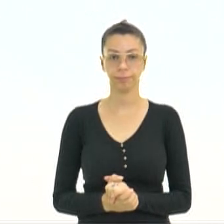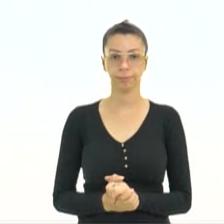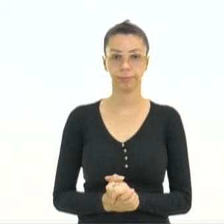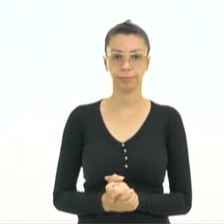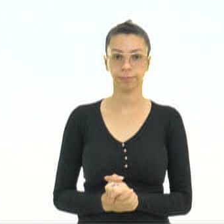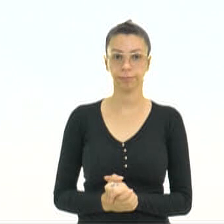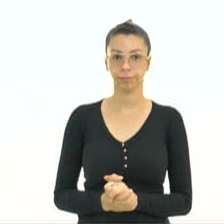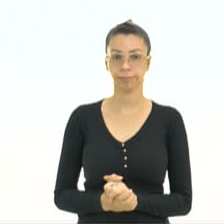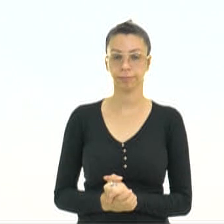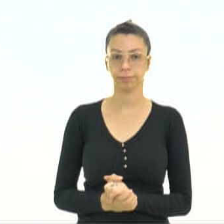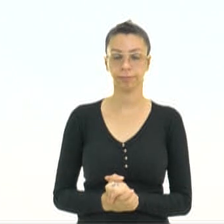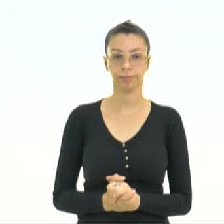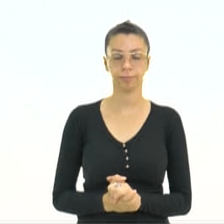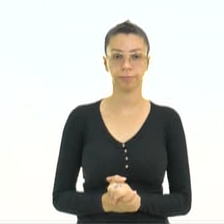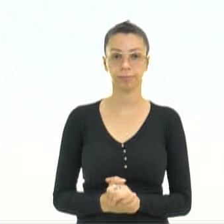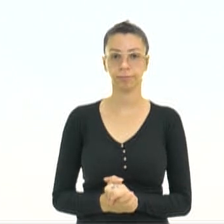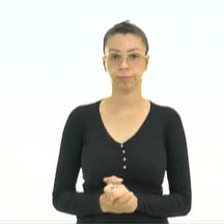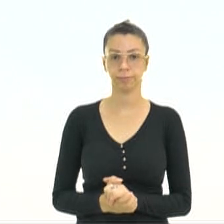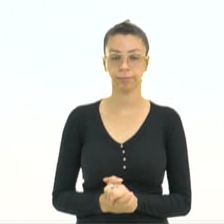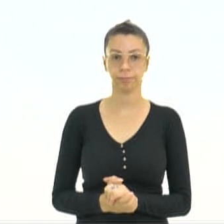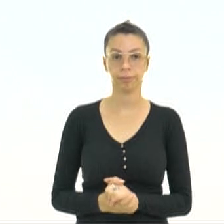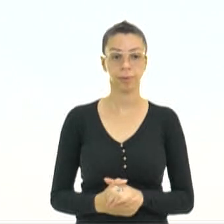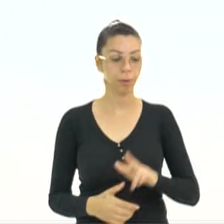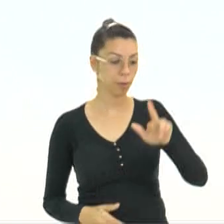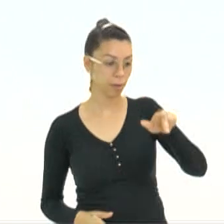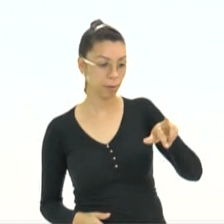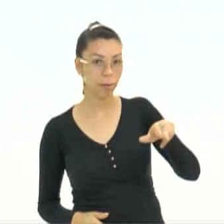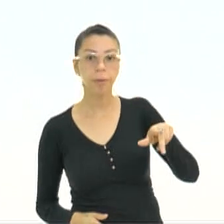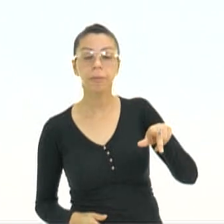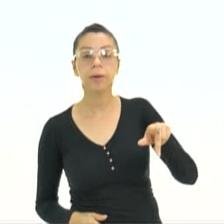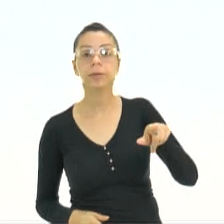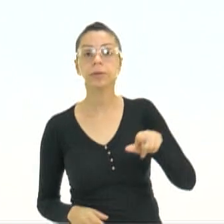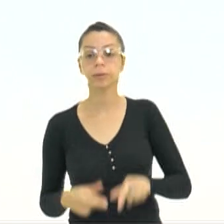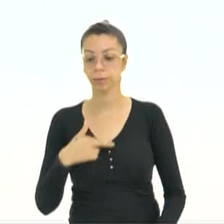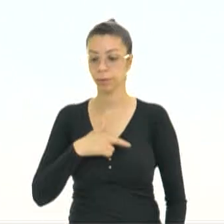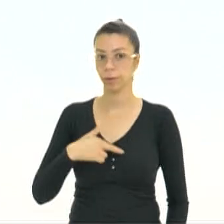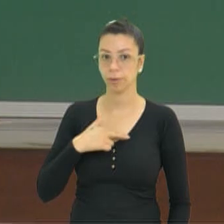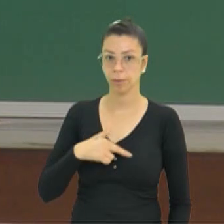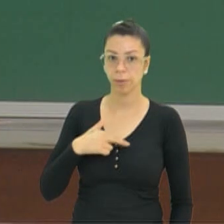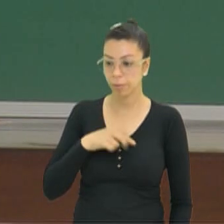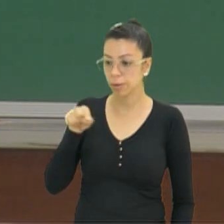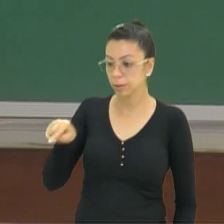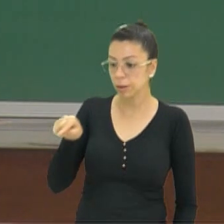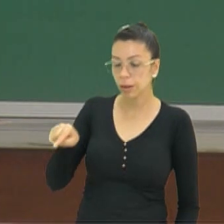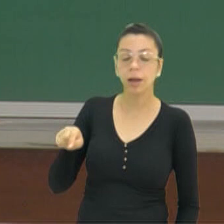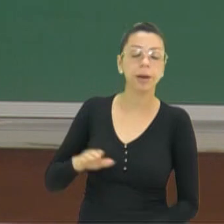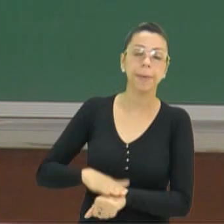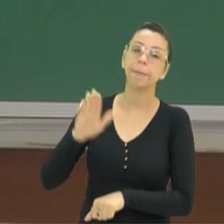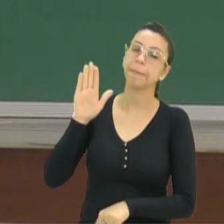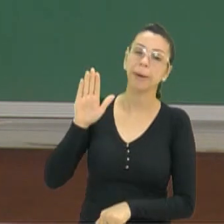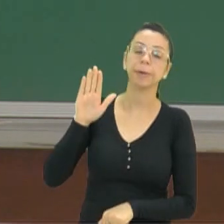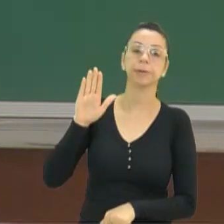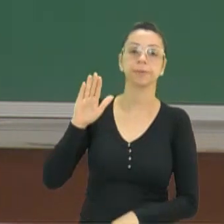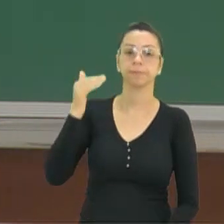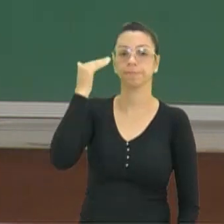famous. True. Dentre todas as irmãs, os romances escritos por ela são os mais famosos. E